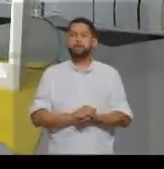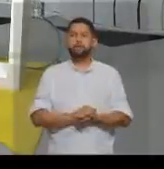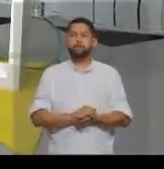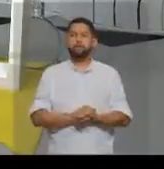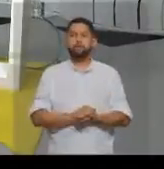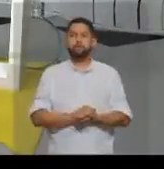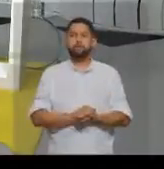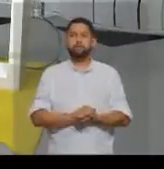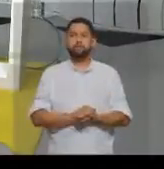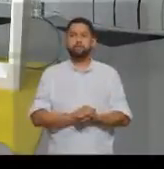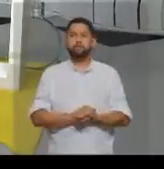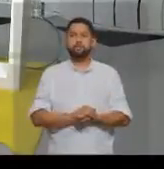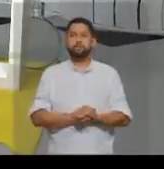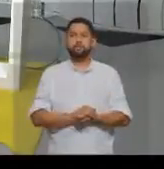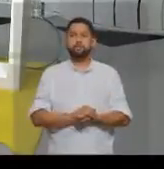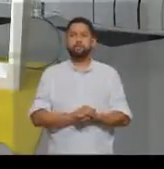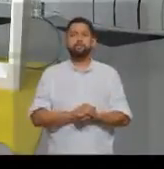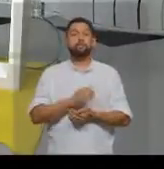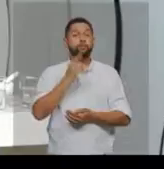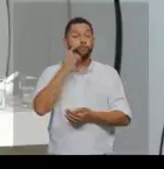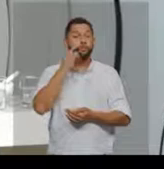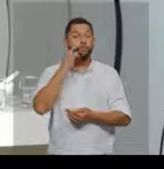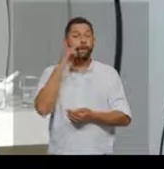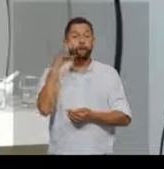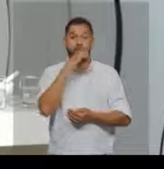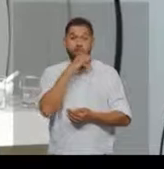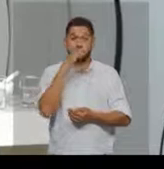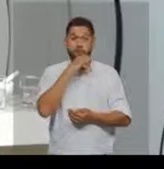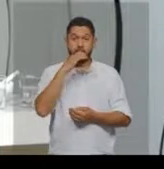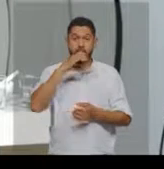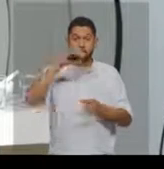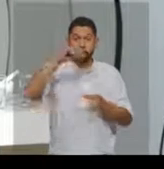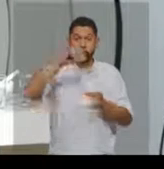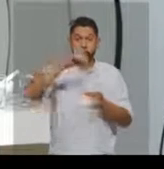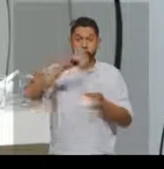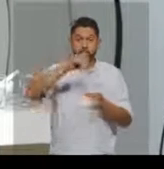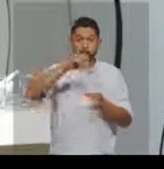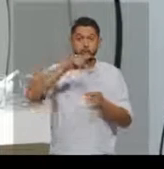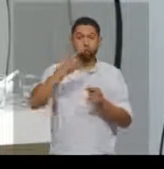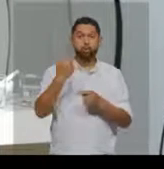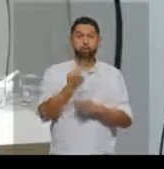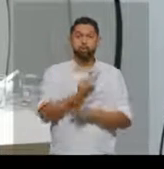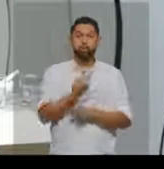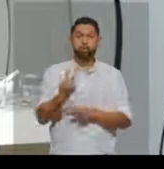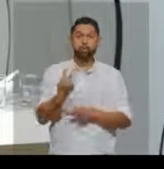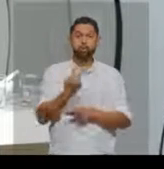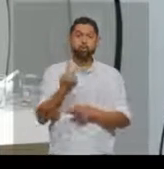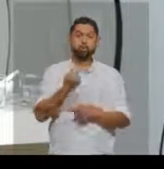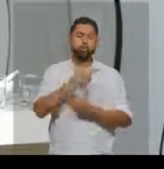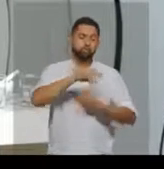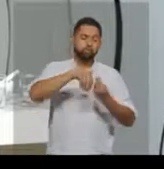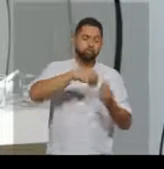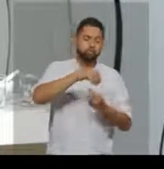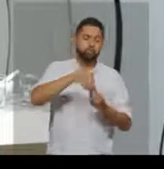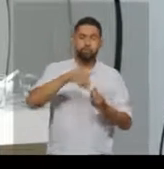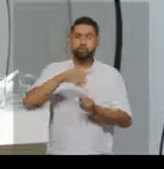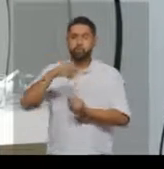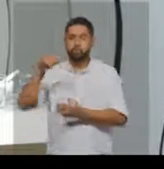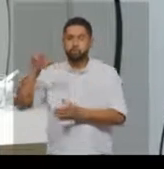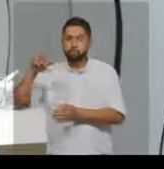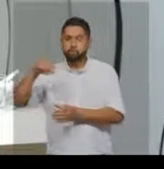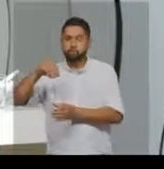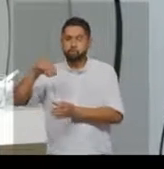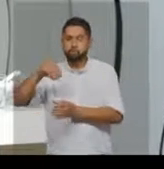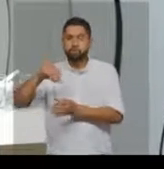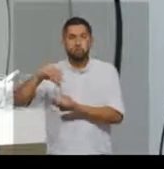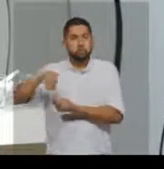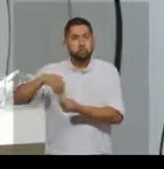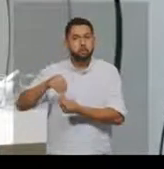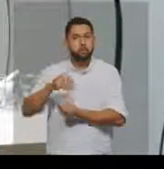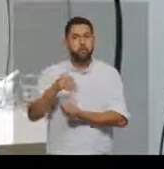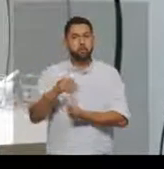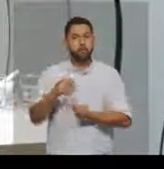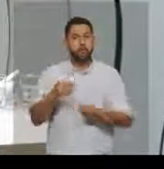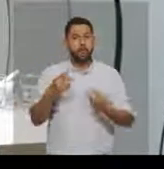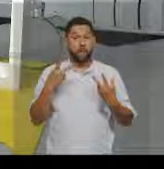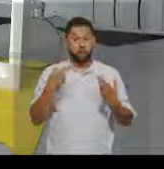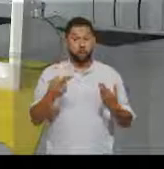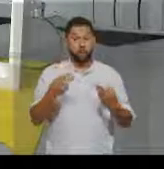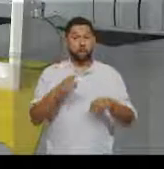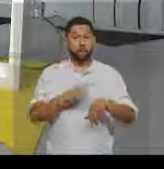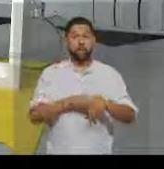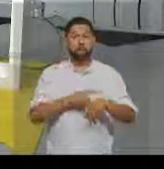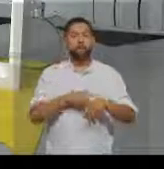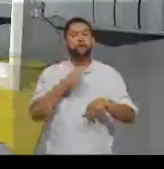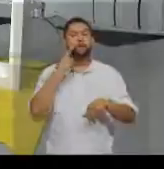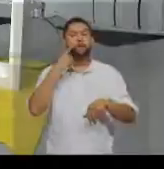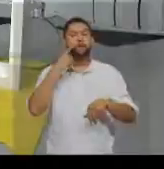aqui a velocidade de reação desses dois. Vamos tentar ver aqui, tentar jogar os dois ao mesmo tempo para ver